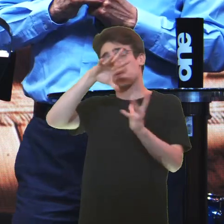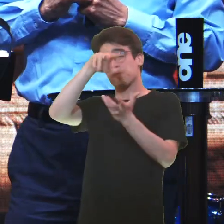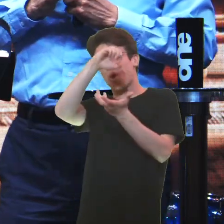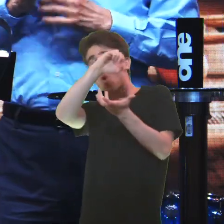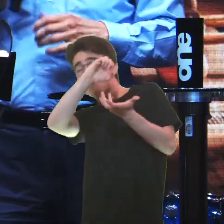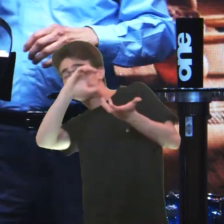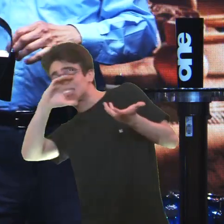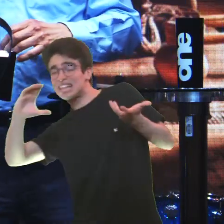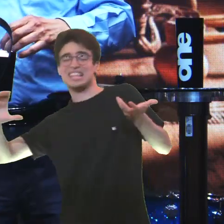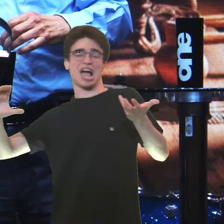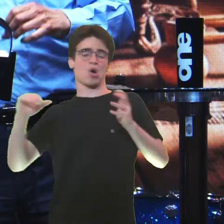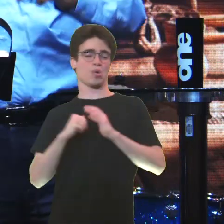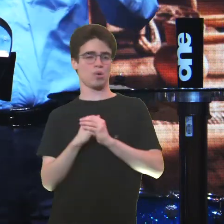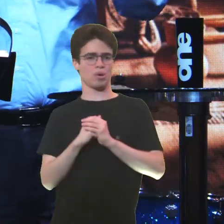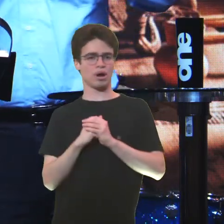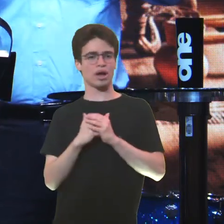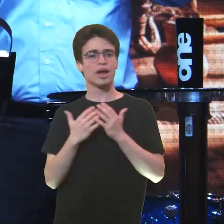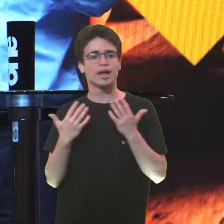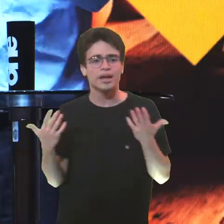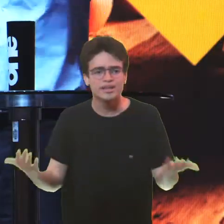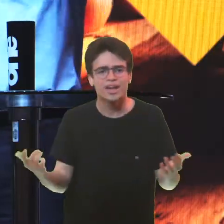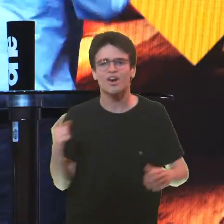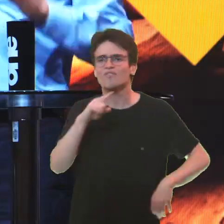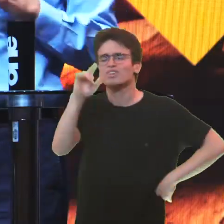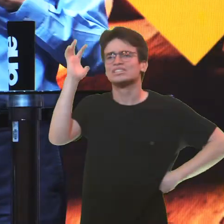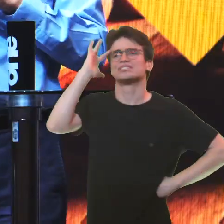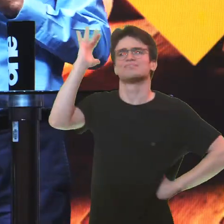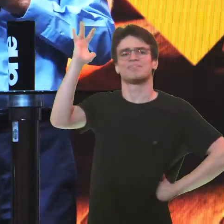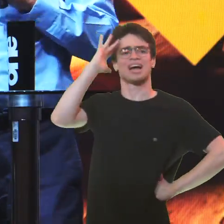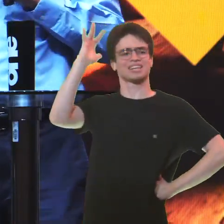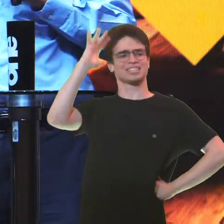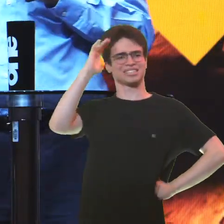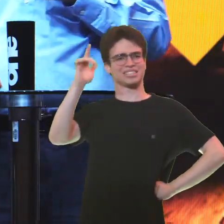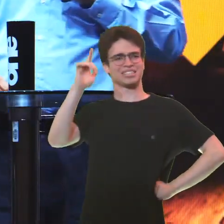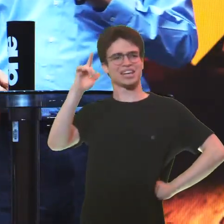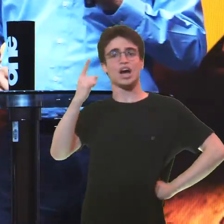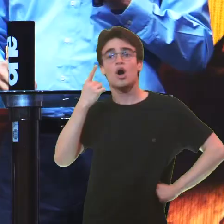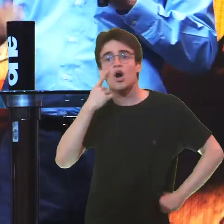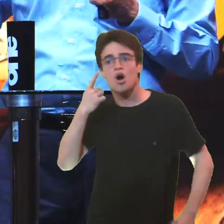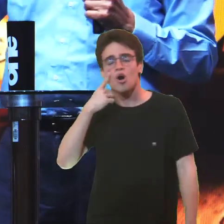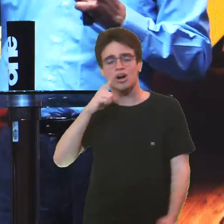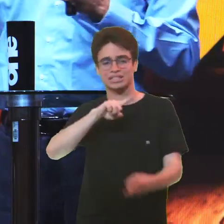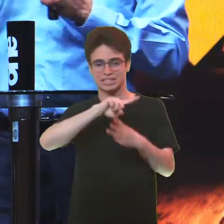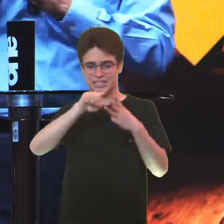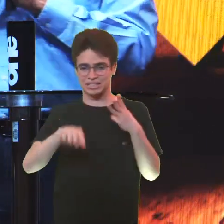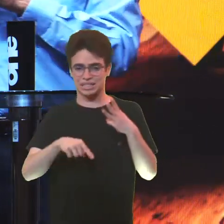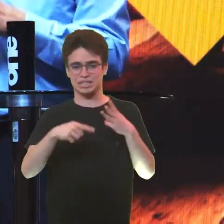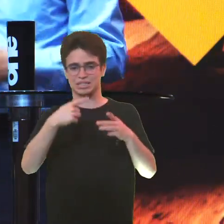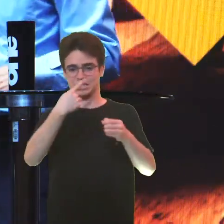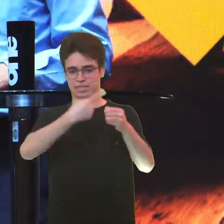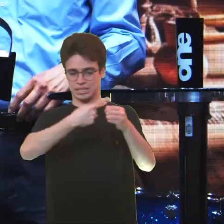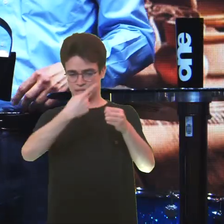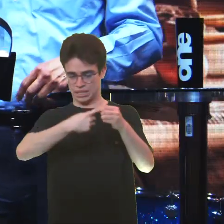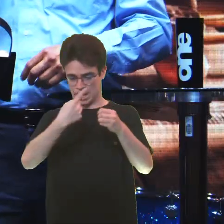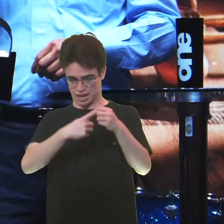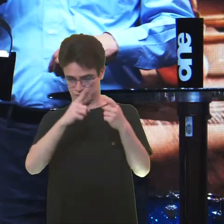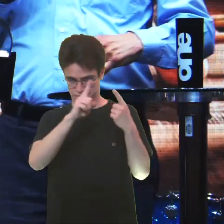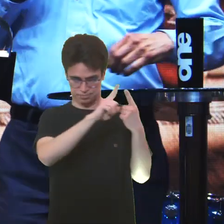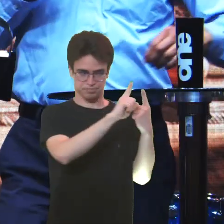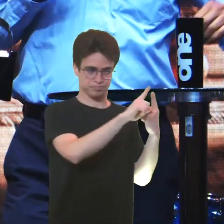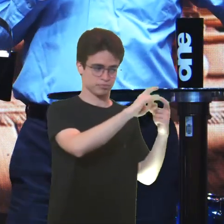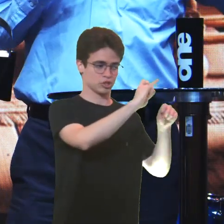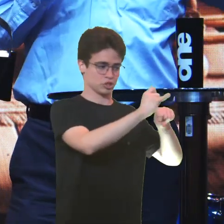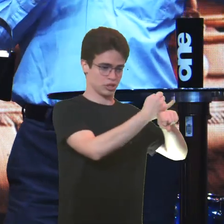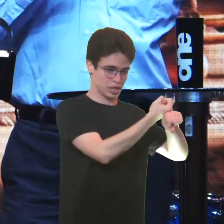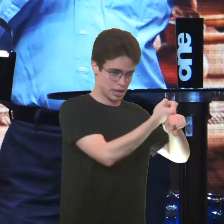se imagine o quadro. Está mencionando 3 ciudades. Ele menciona 3 cidades. Una es Jerusalén, Uma é